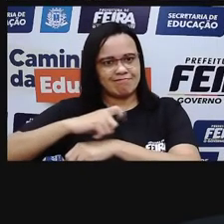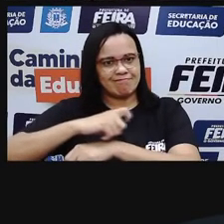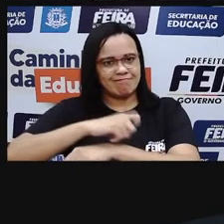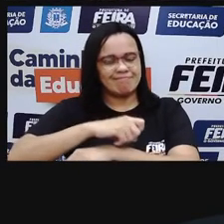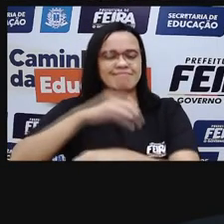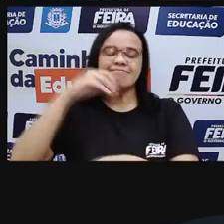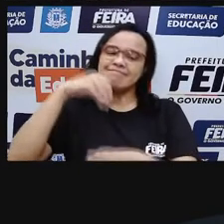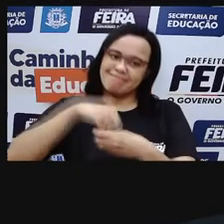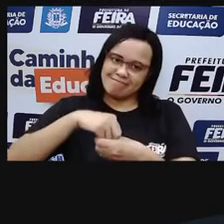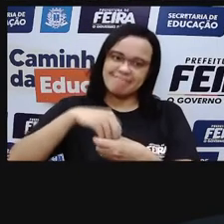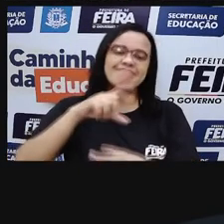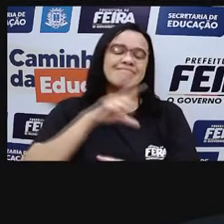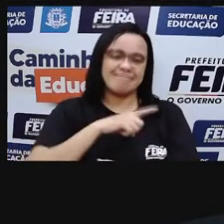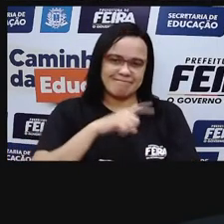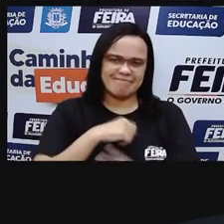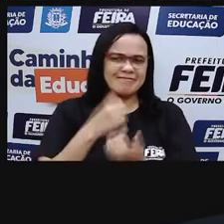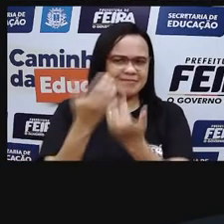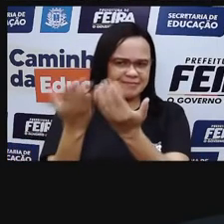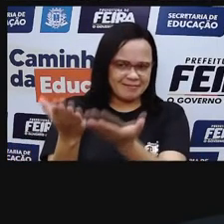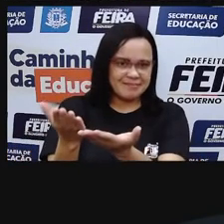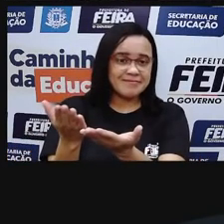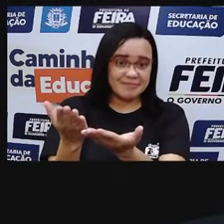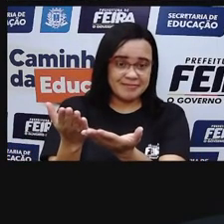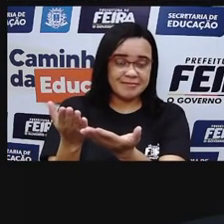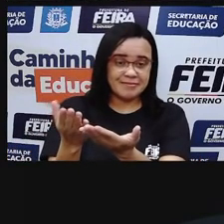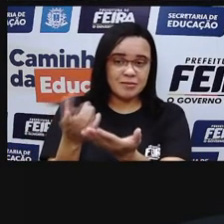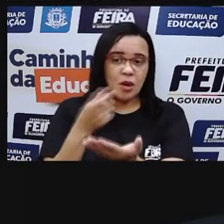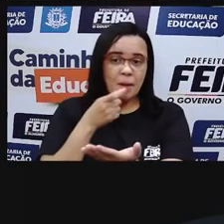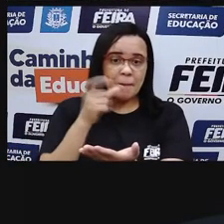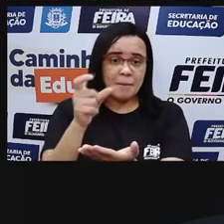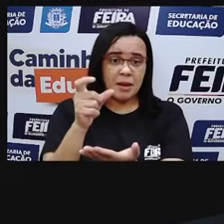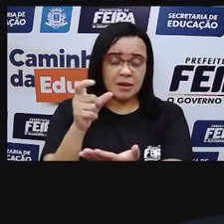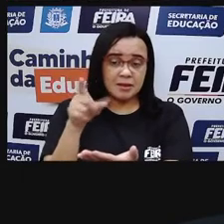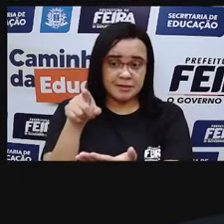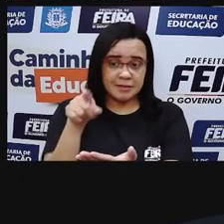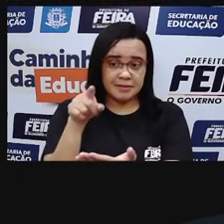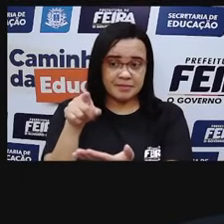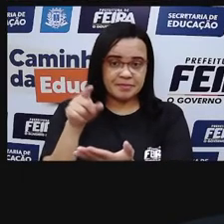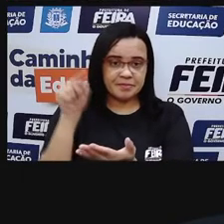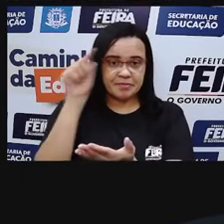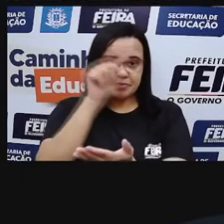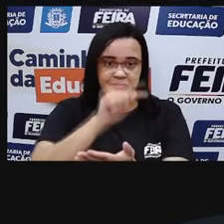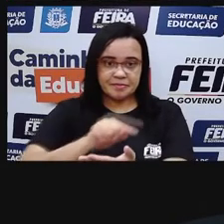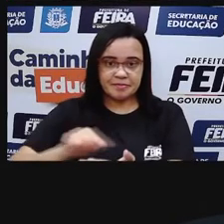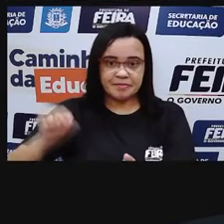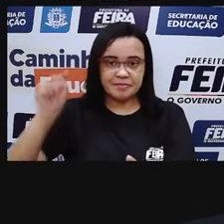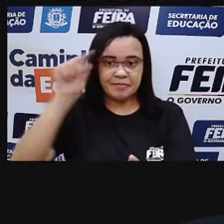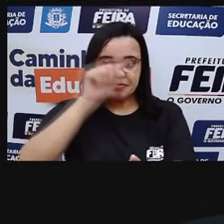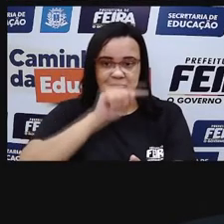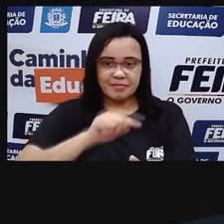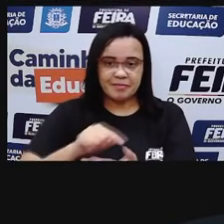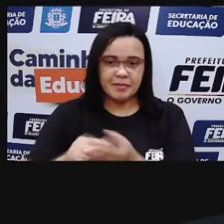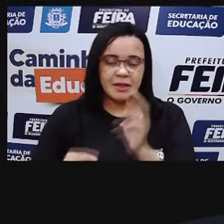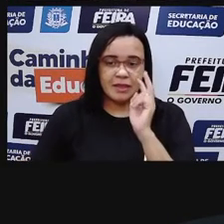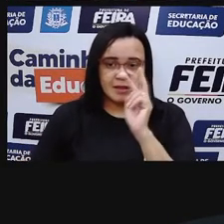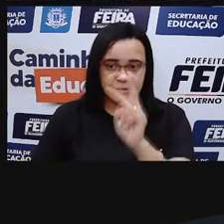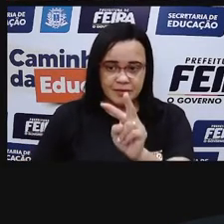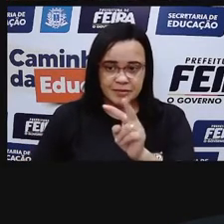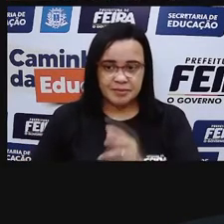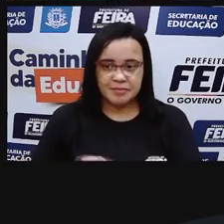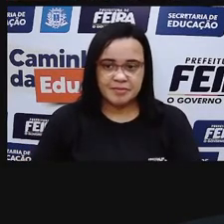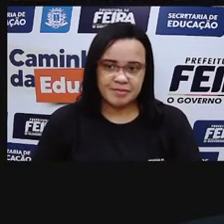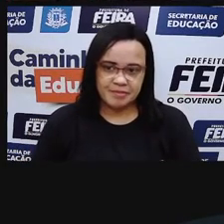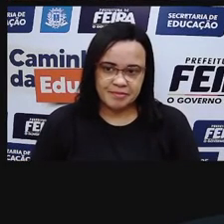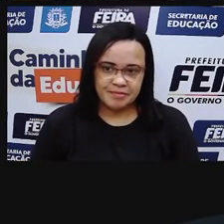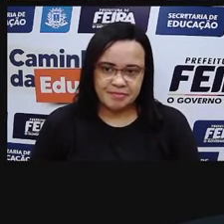Olha aqui, ao lado da palavra antígeno, a gente tem, então, um círculo, né, com esses triângulos em azuis. Pense,